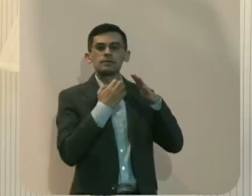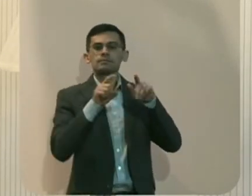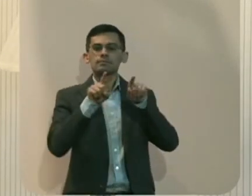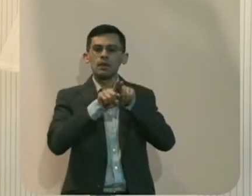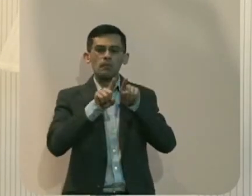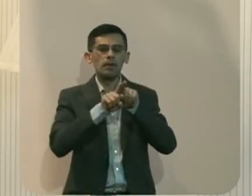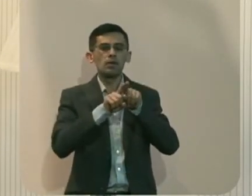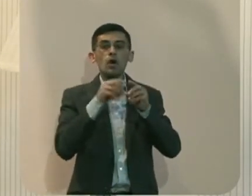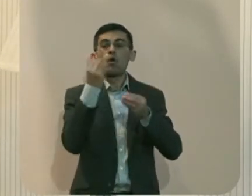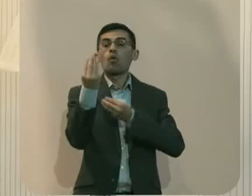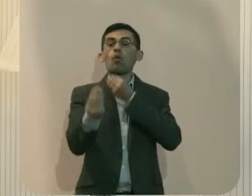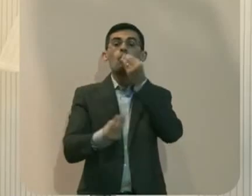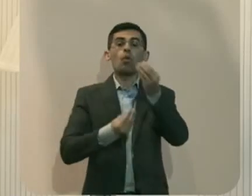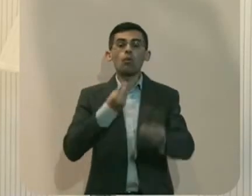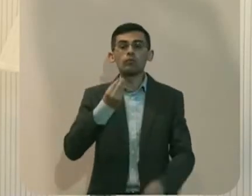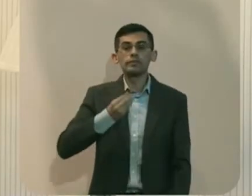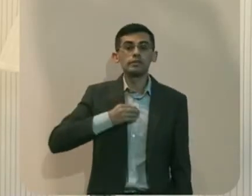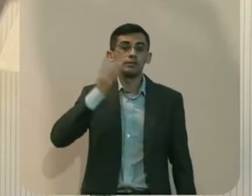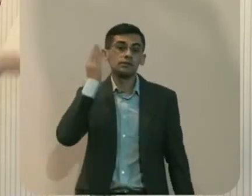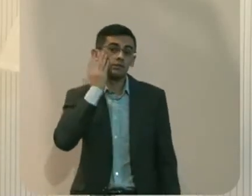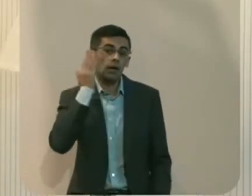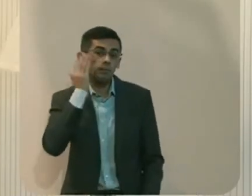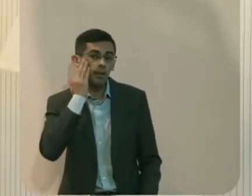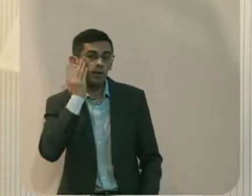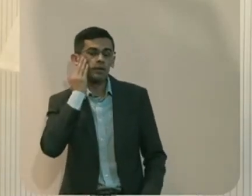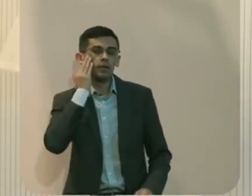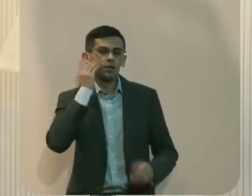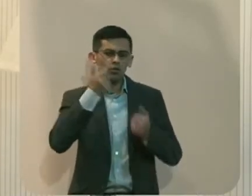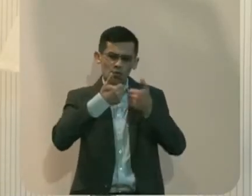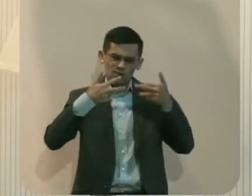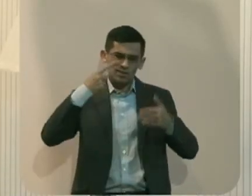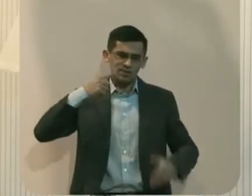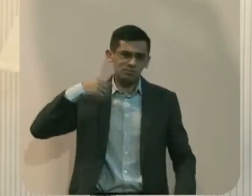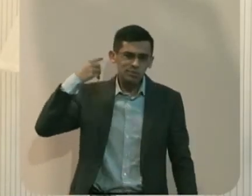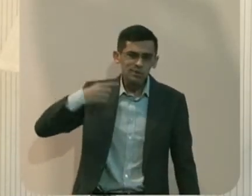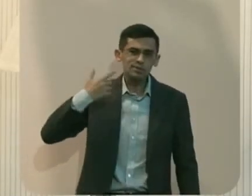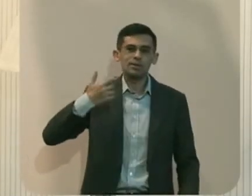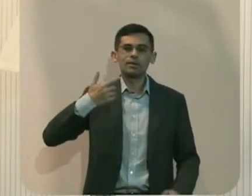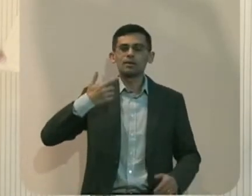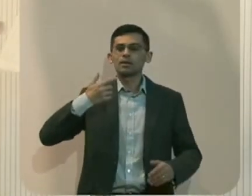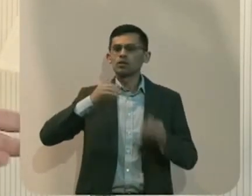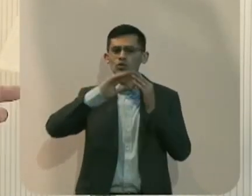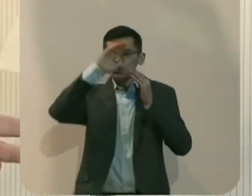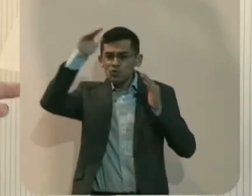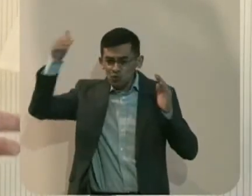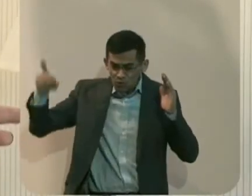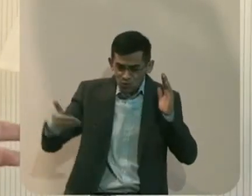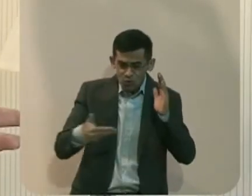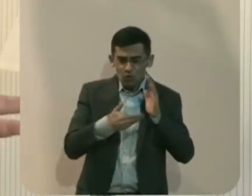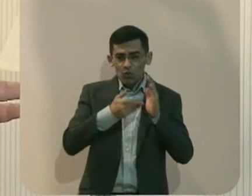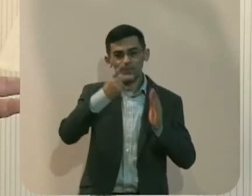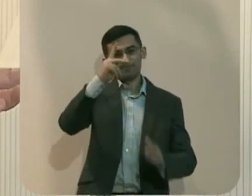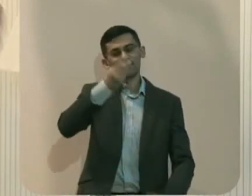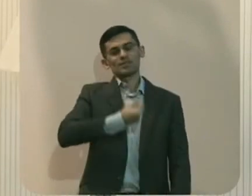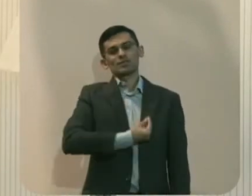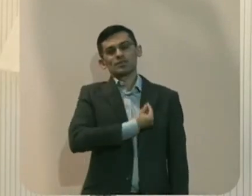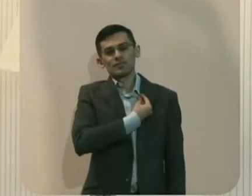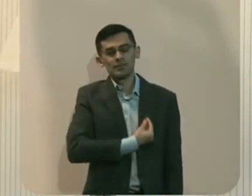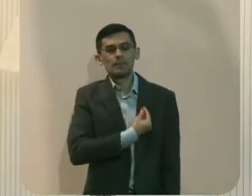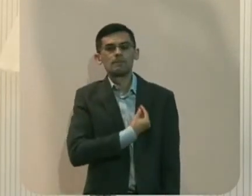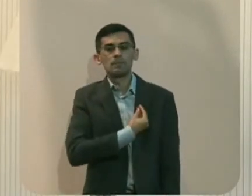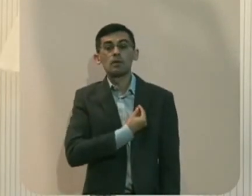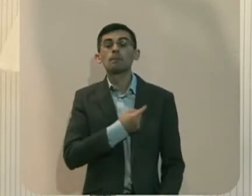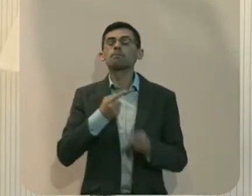envolver a maneira de você discernir o mundo e a política, tem que envolver todas as áreas da vida. Por